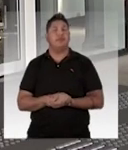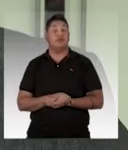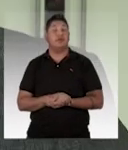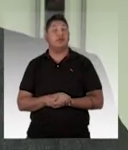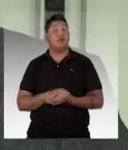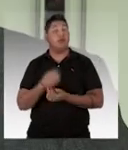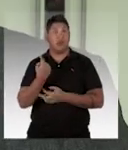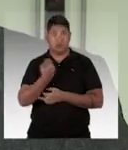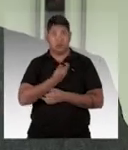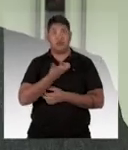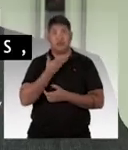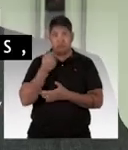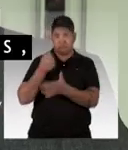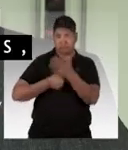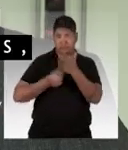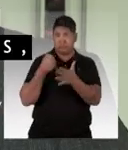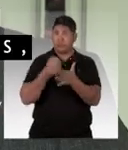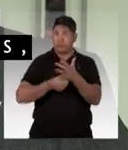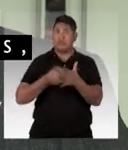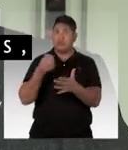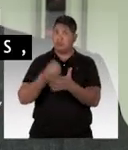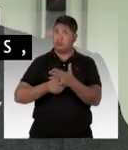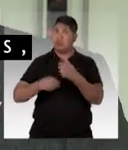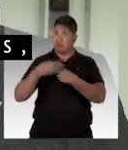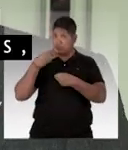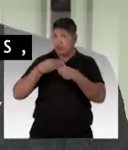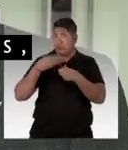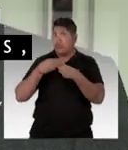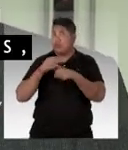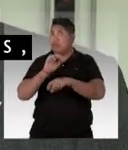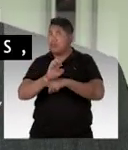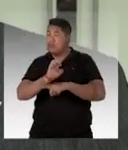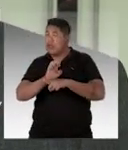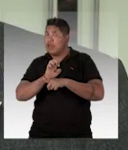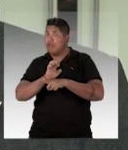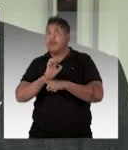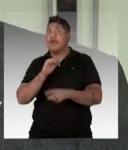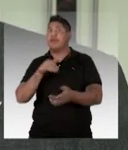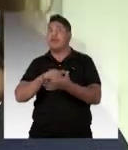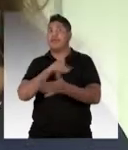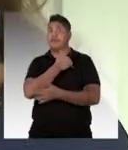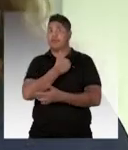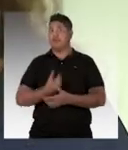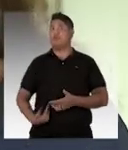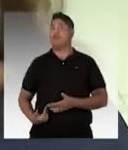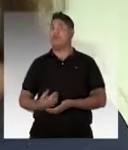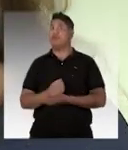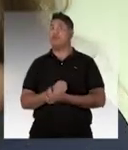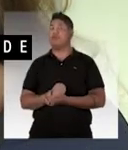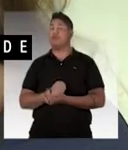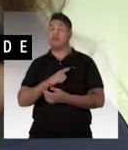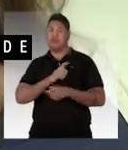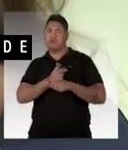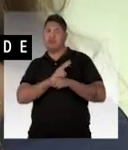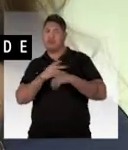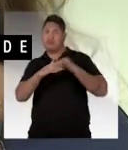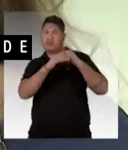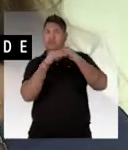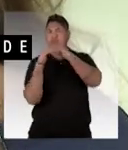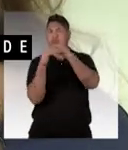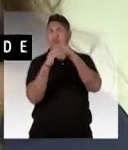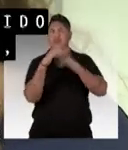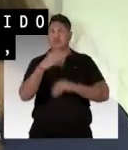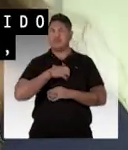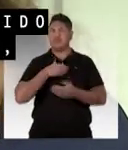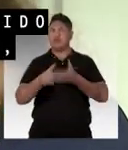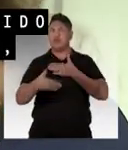prática. Nós podemos cobrar ações dos municípios, dos estados e até mesmo da União. O observatório ele vem como uma forma de